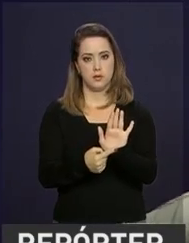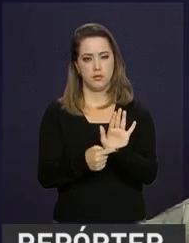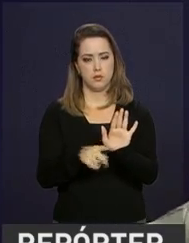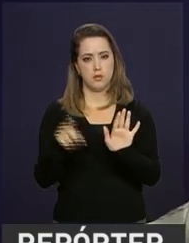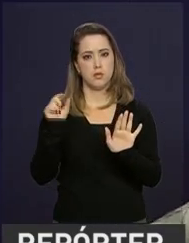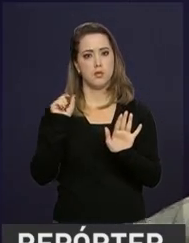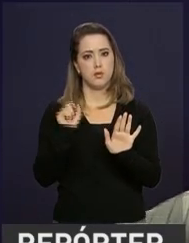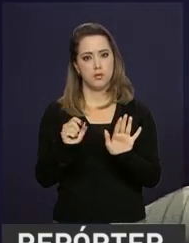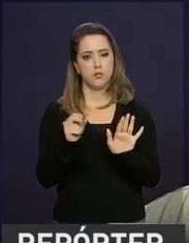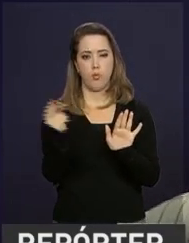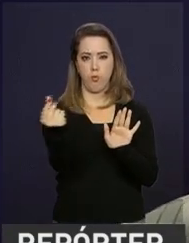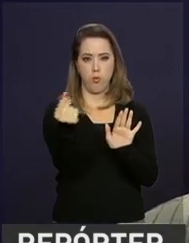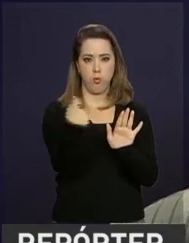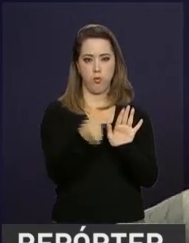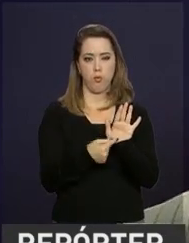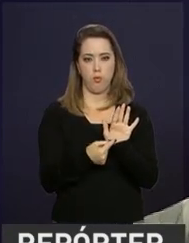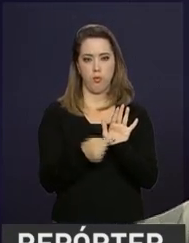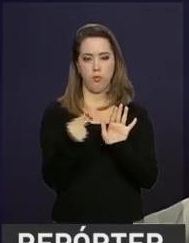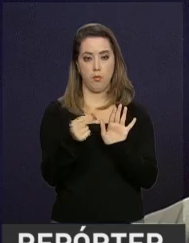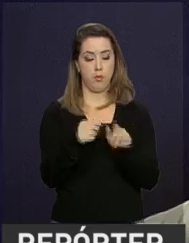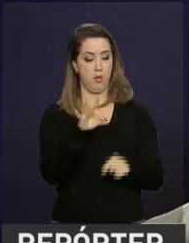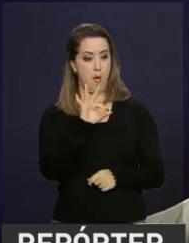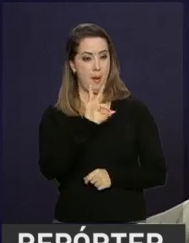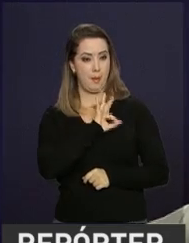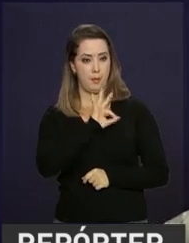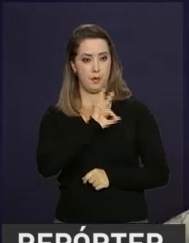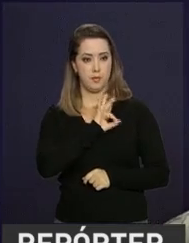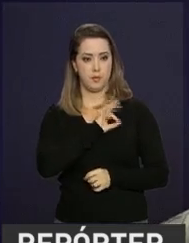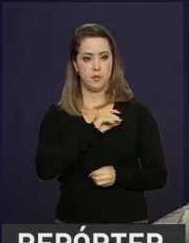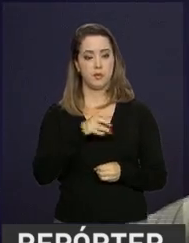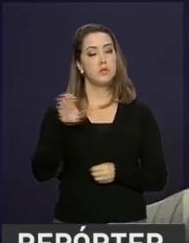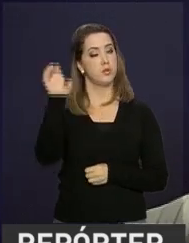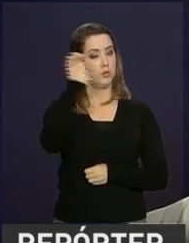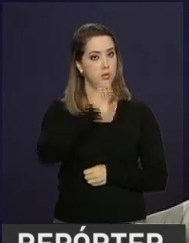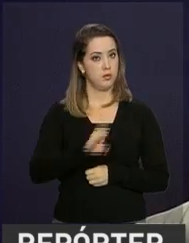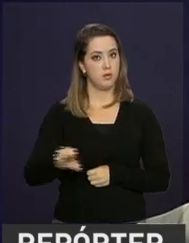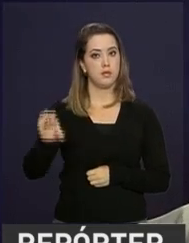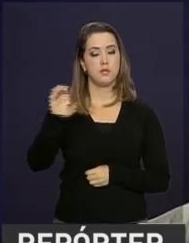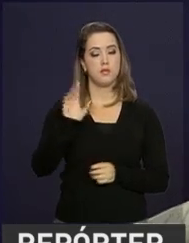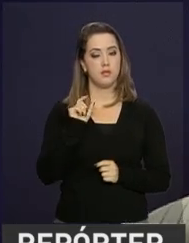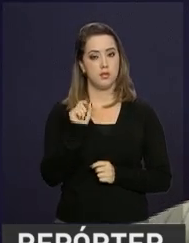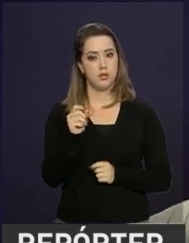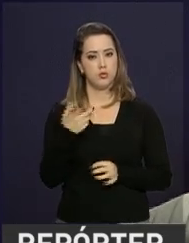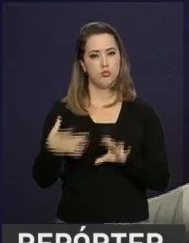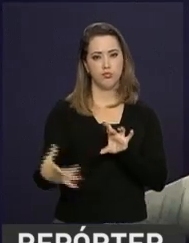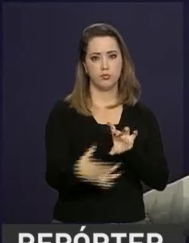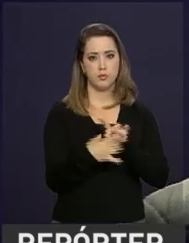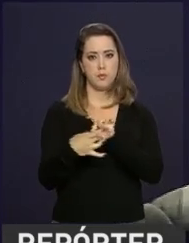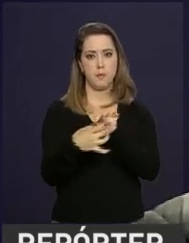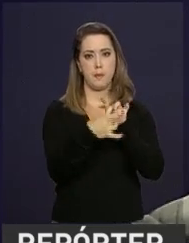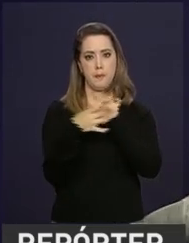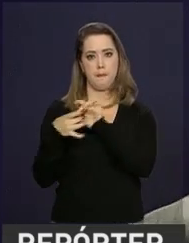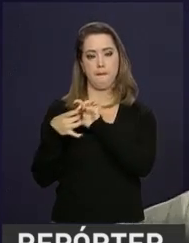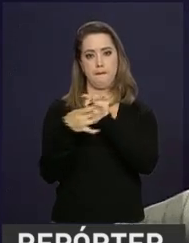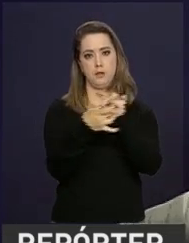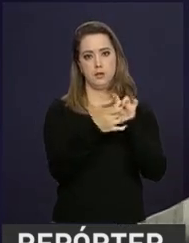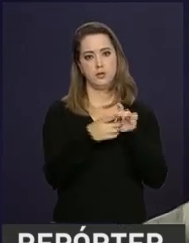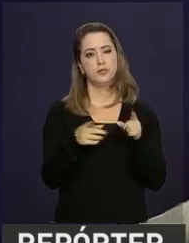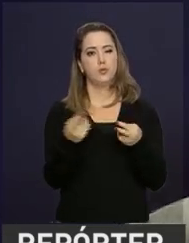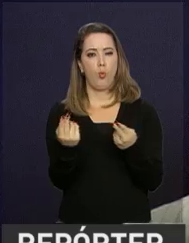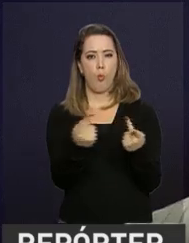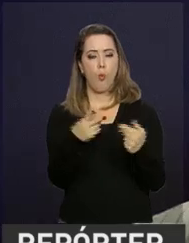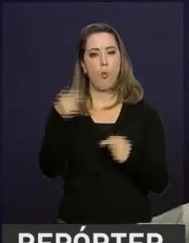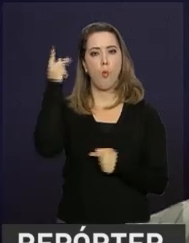colocarmos esse dinheiro diretamente paraas polícias dos Estados vamos assinar convênios assim como São Paulo tem